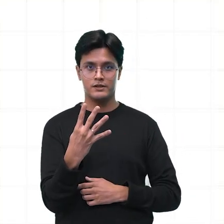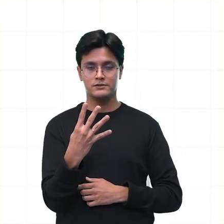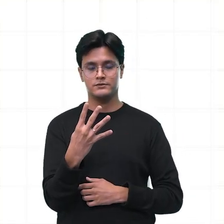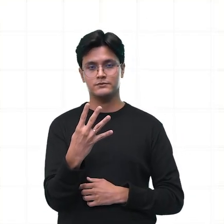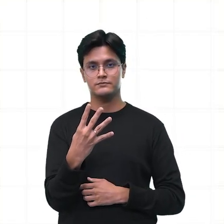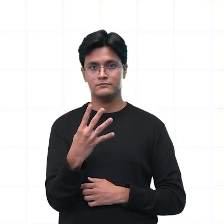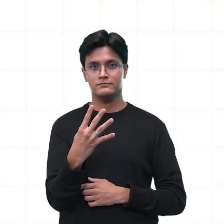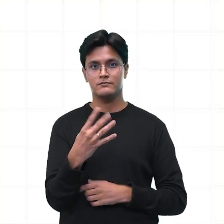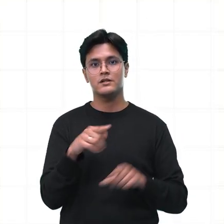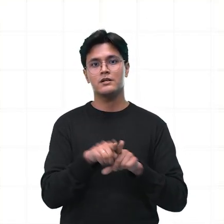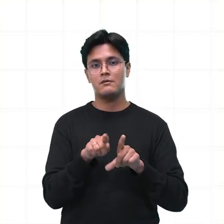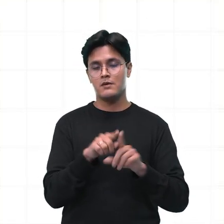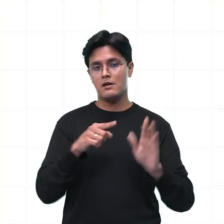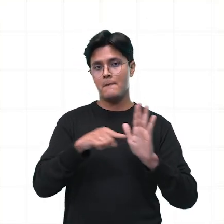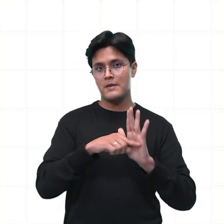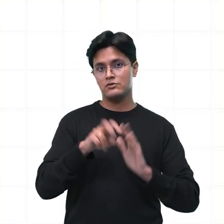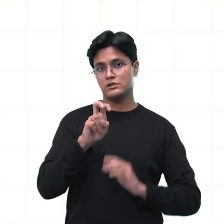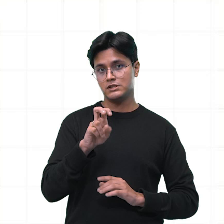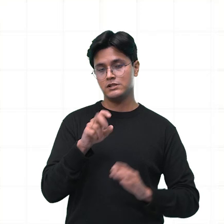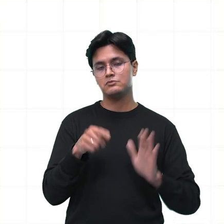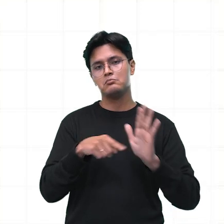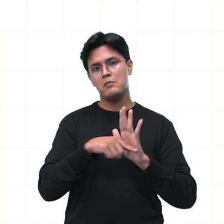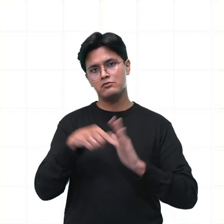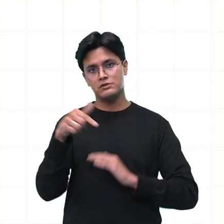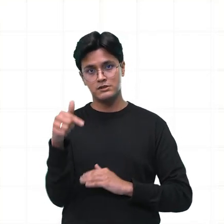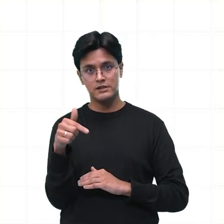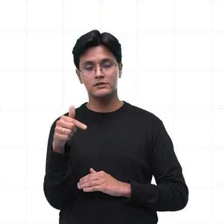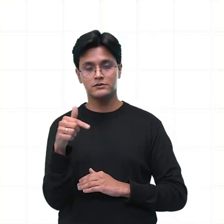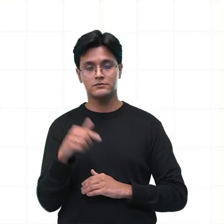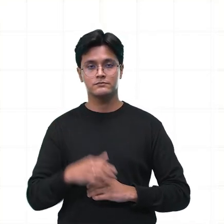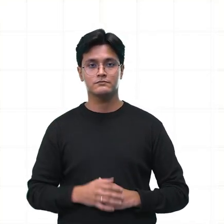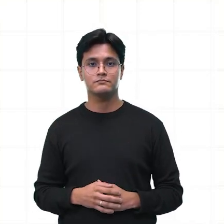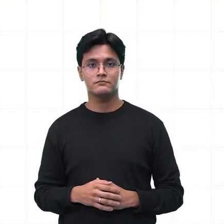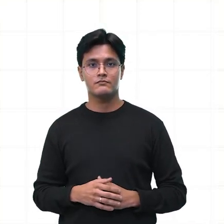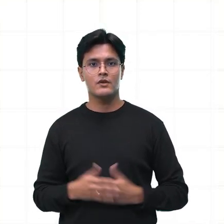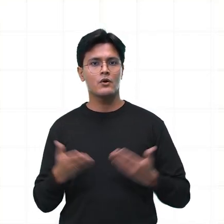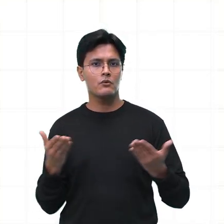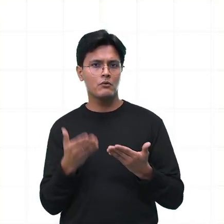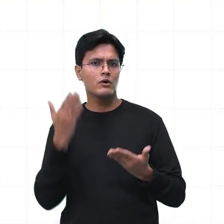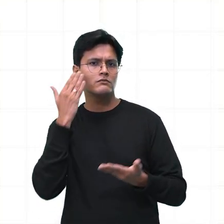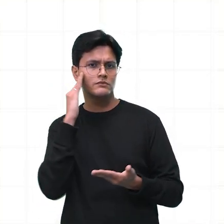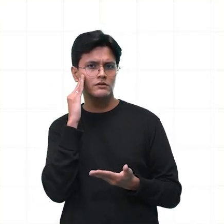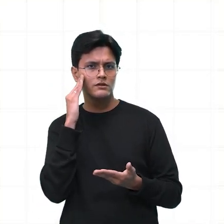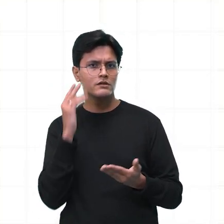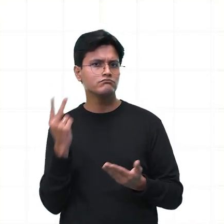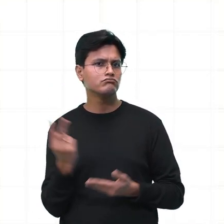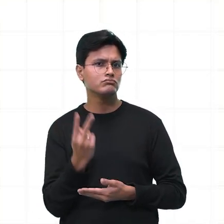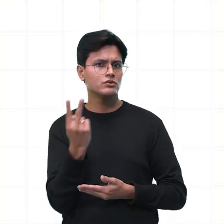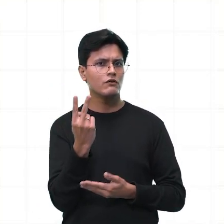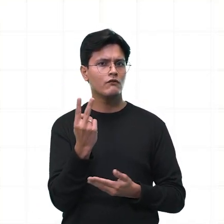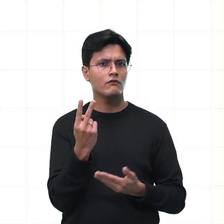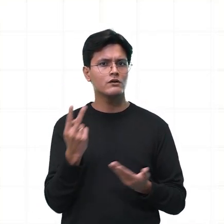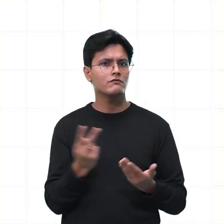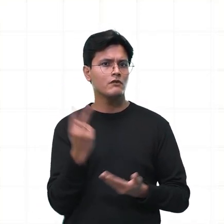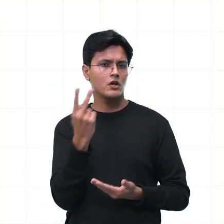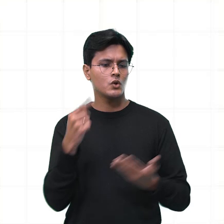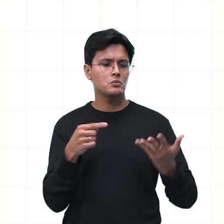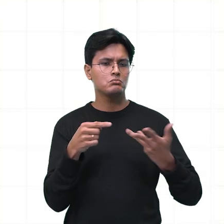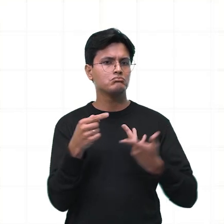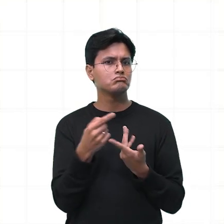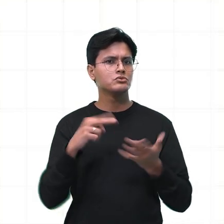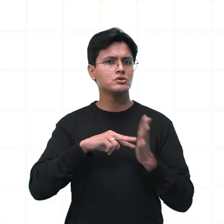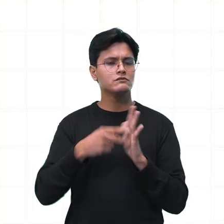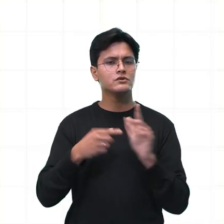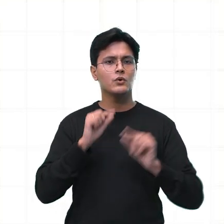4º Men Men 7 e tal né vamos entender o que significa essas medidas